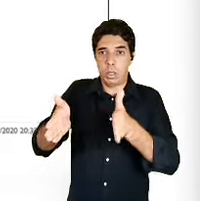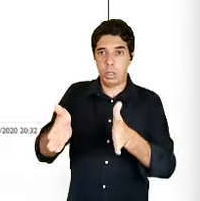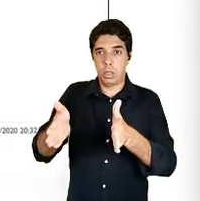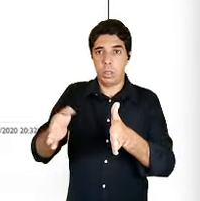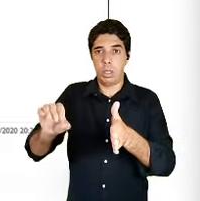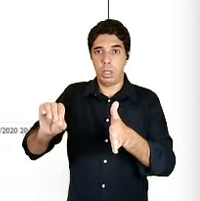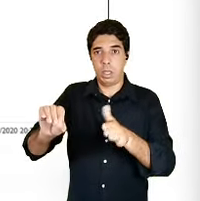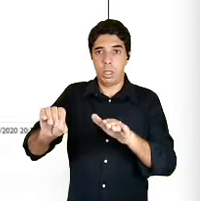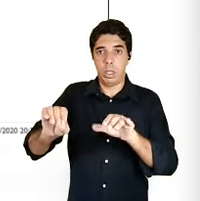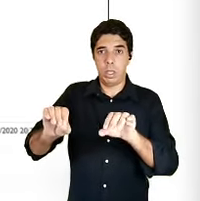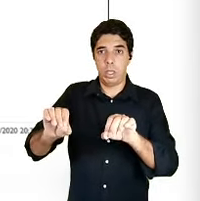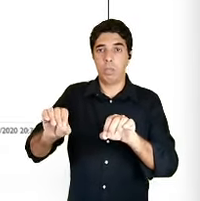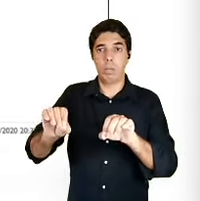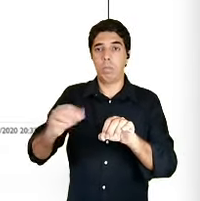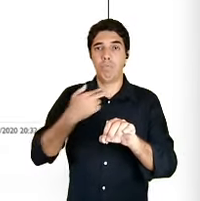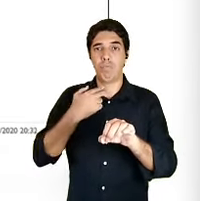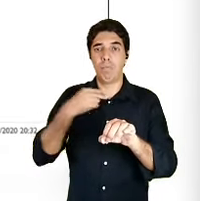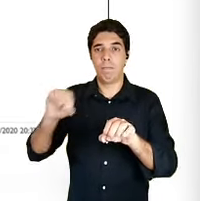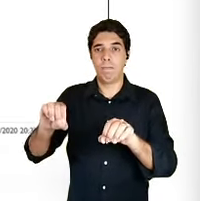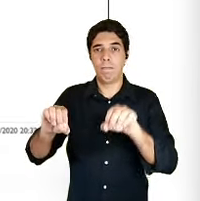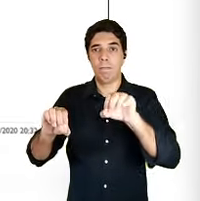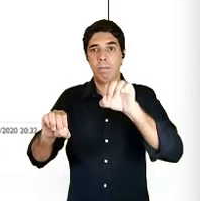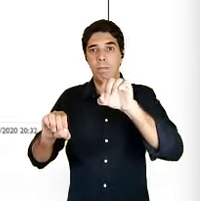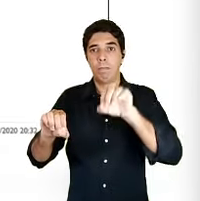projetantes eles são perpendiculares ao plano de projeção.